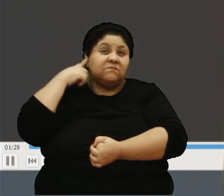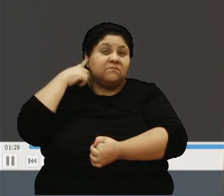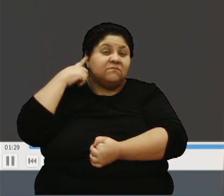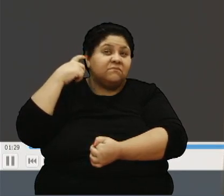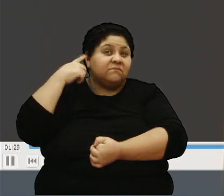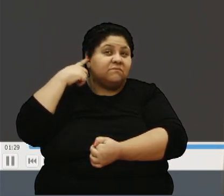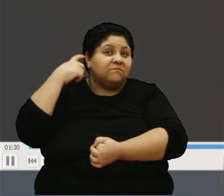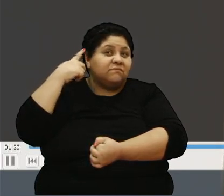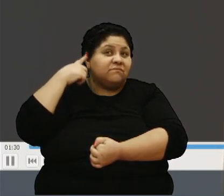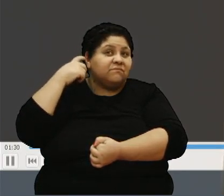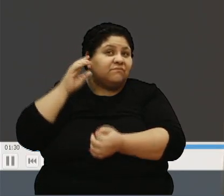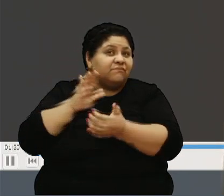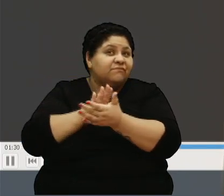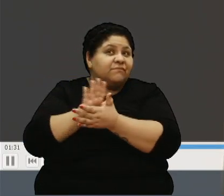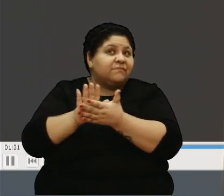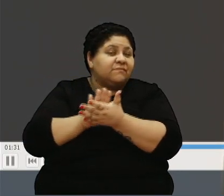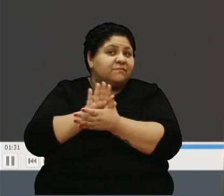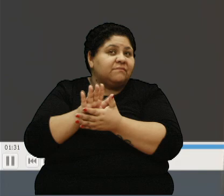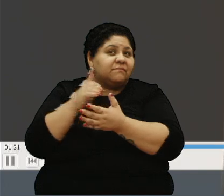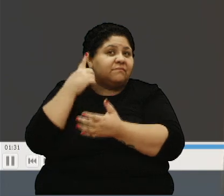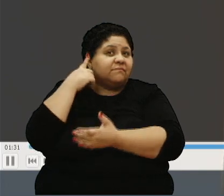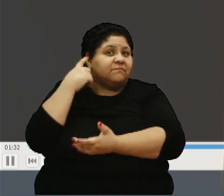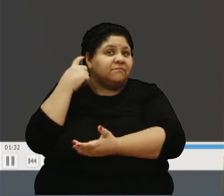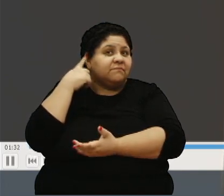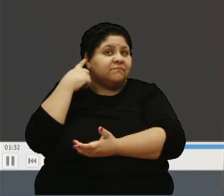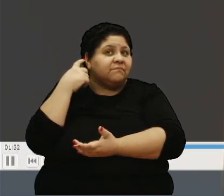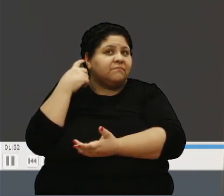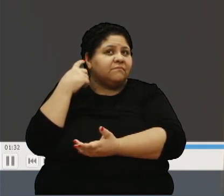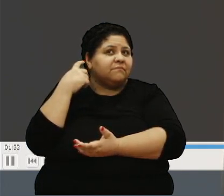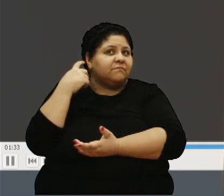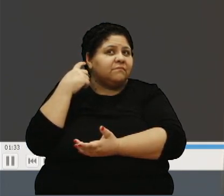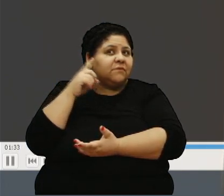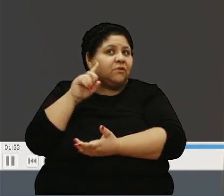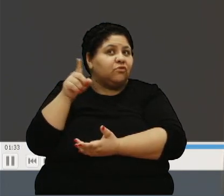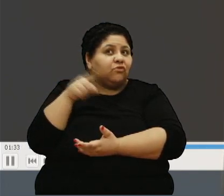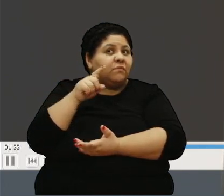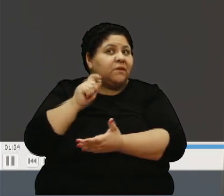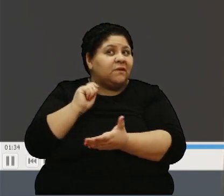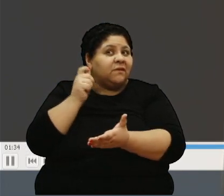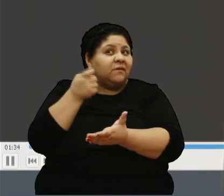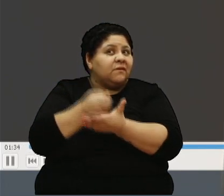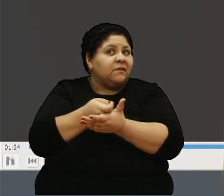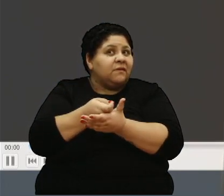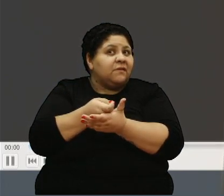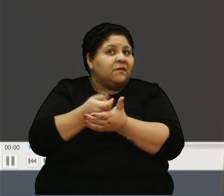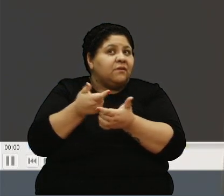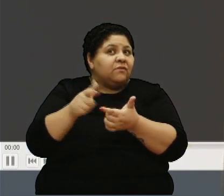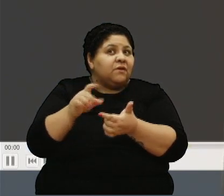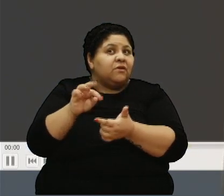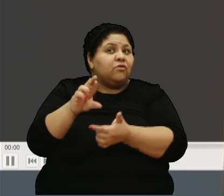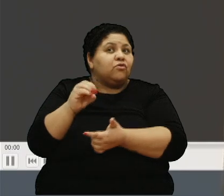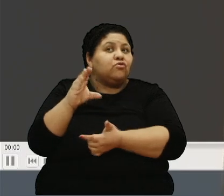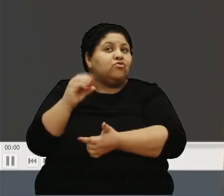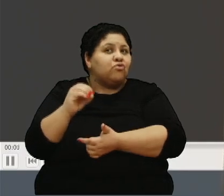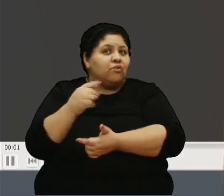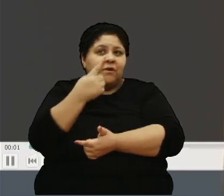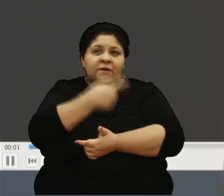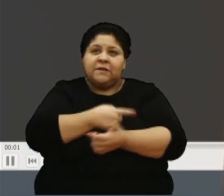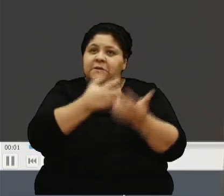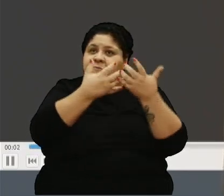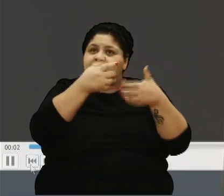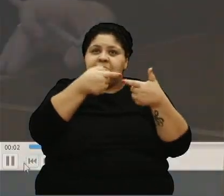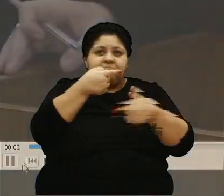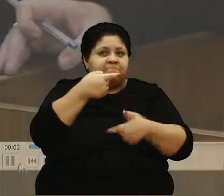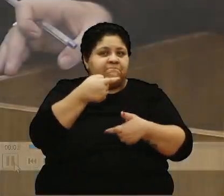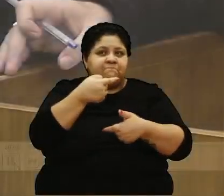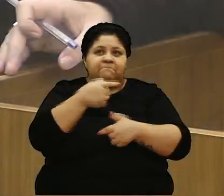Não, estou te dando todas as opções que você vai fazer. Eu não tô me negando de pagar. Não, mas eu não tenho tanto. O paquímetro aqui não funciona, tá?